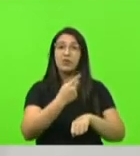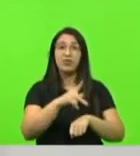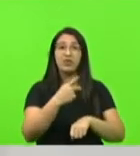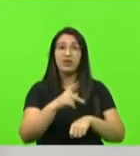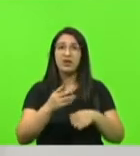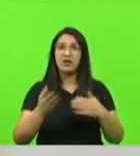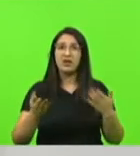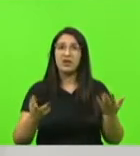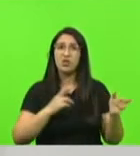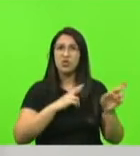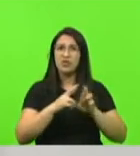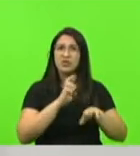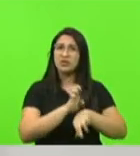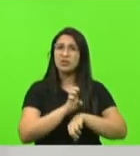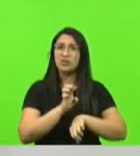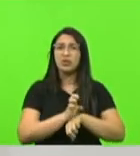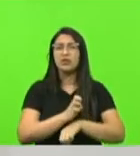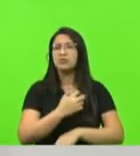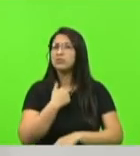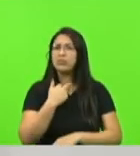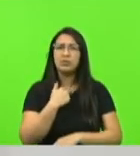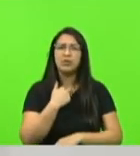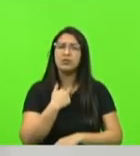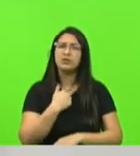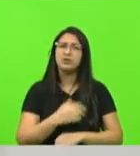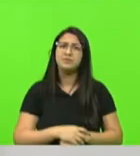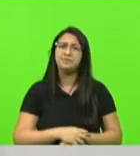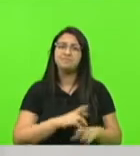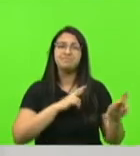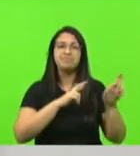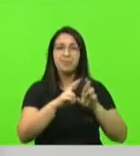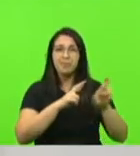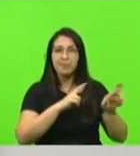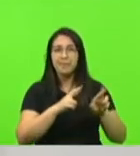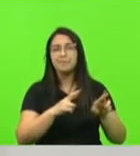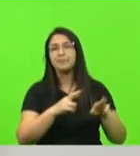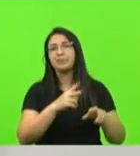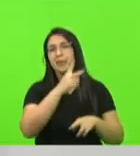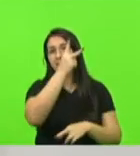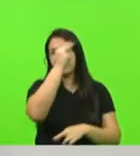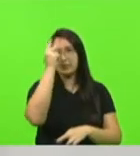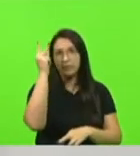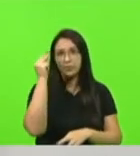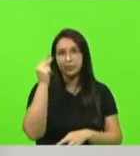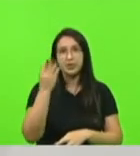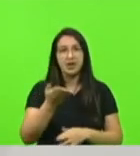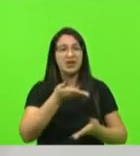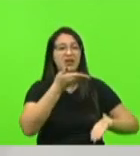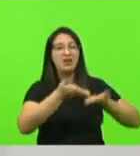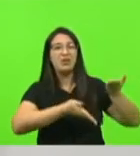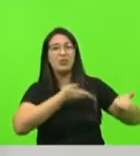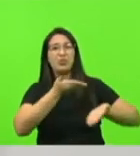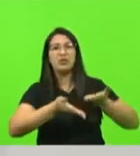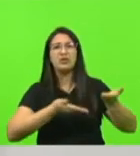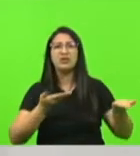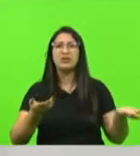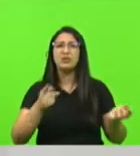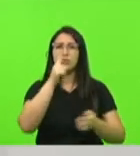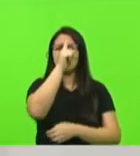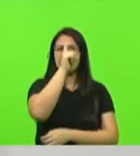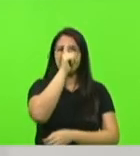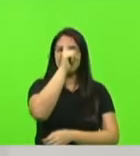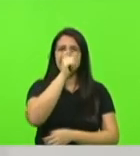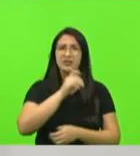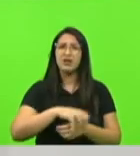Nós não podemos mais ver as nossas prefeituras cuidando dos nossos hospitais, que é a